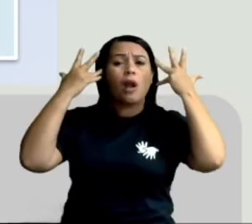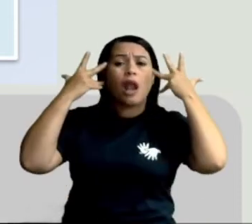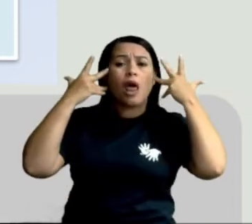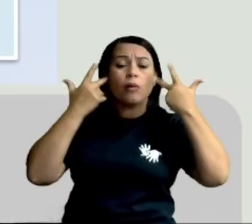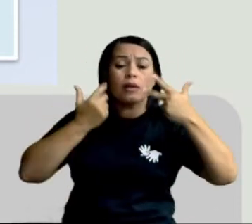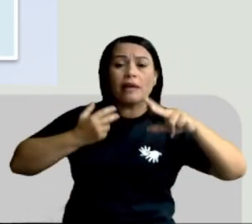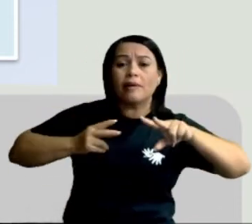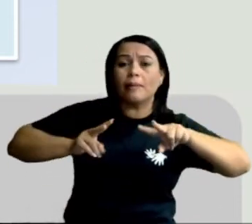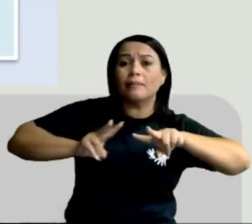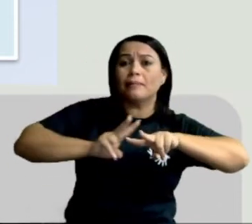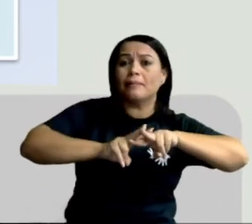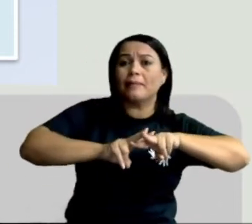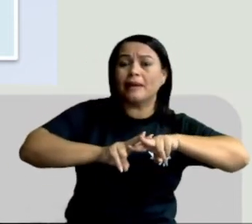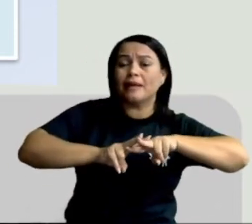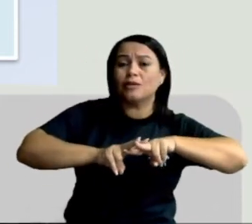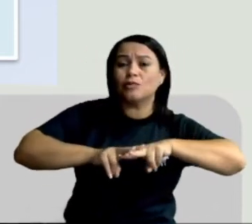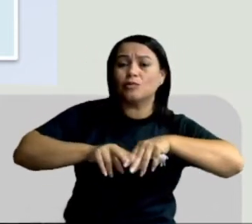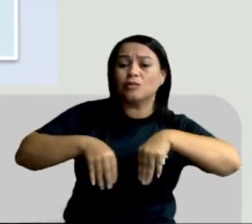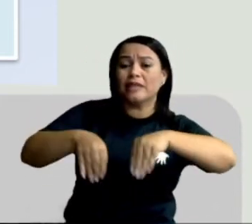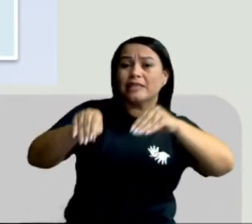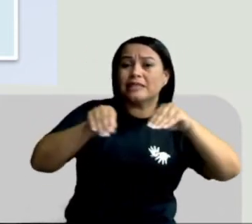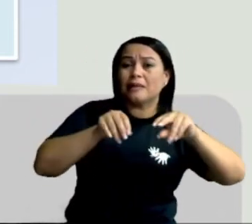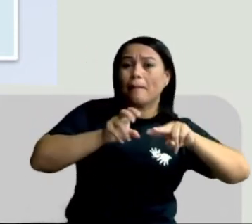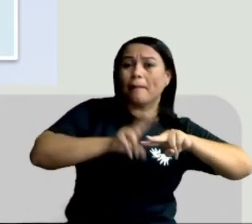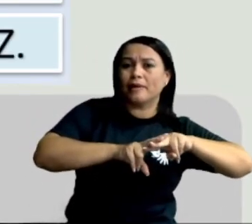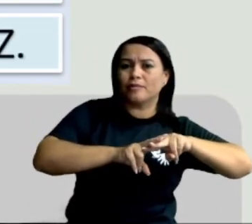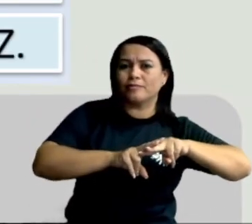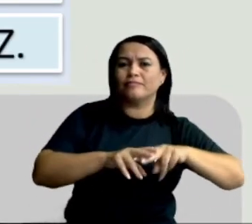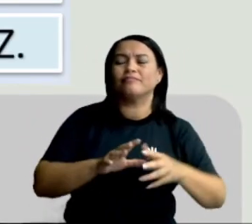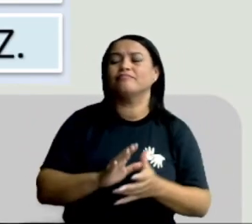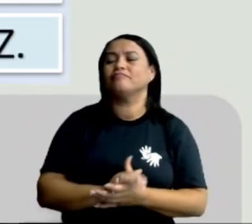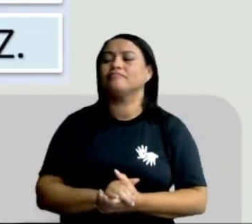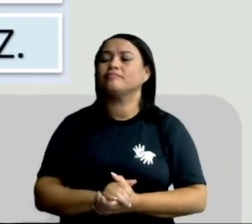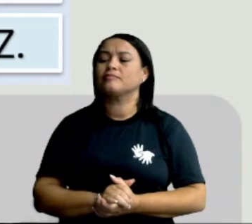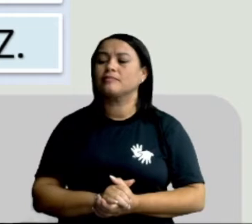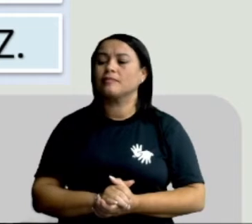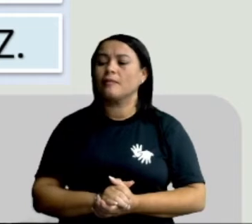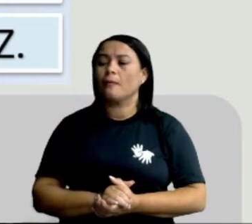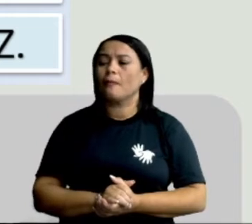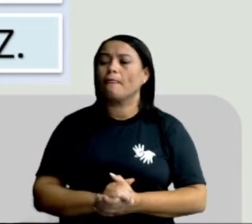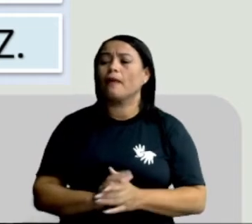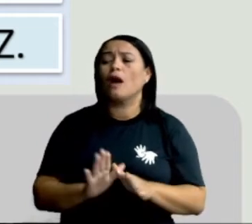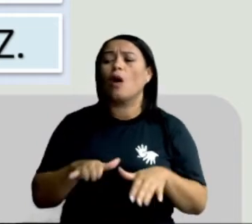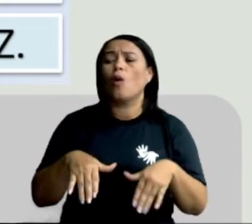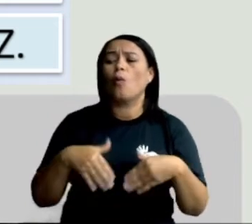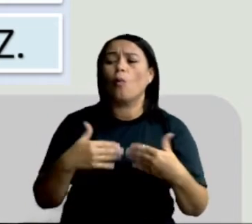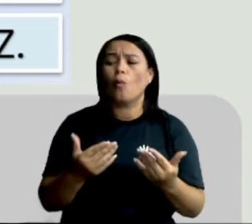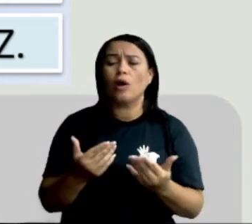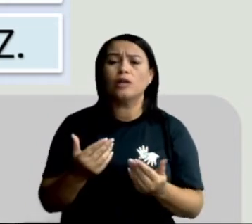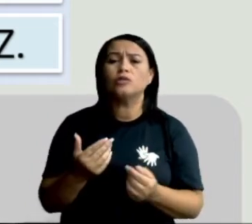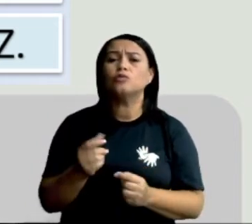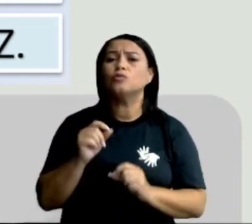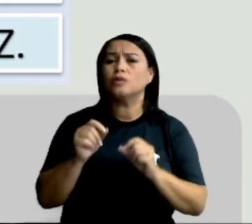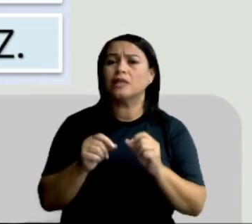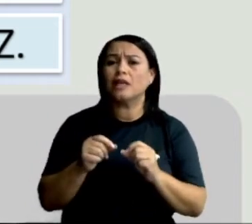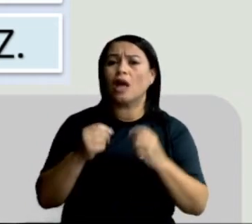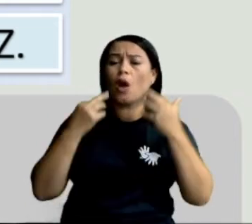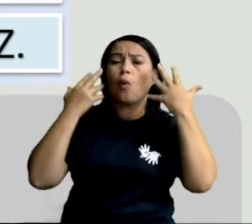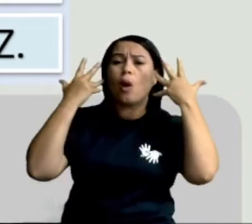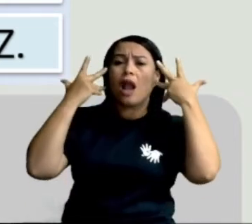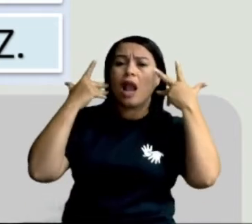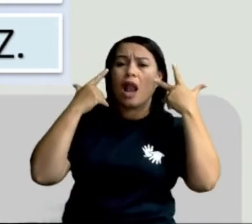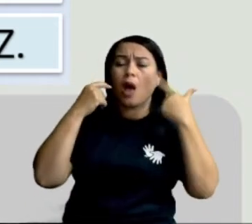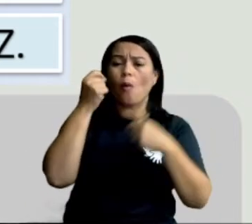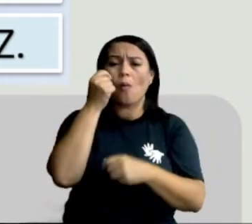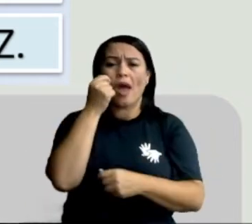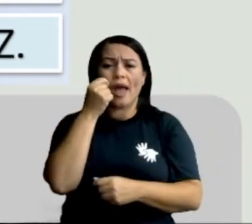preso nas redes pelos caçadores. Quando estavam em apuros, o ratinho e o